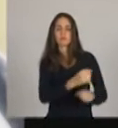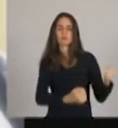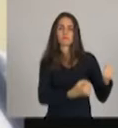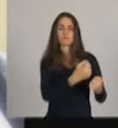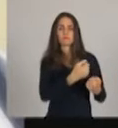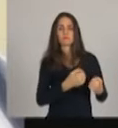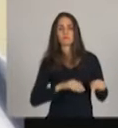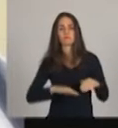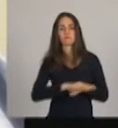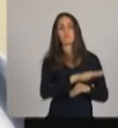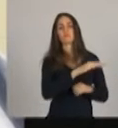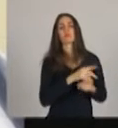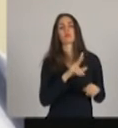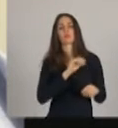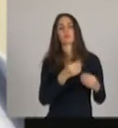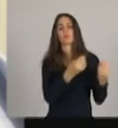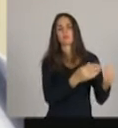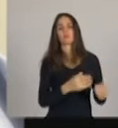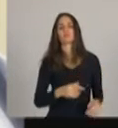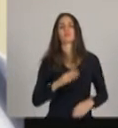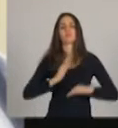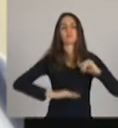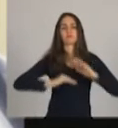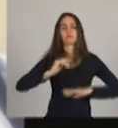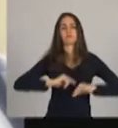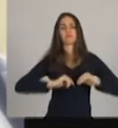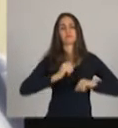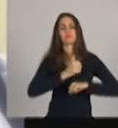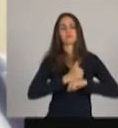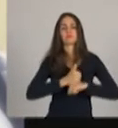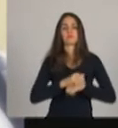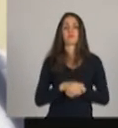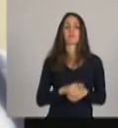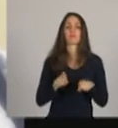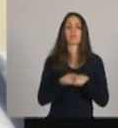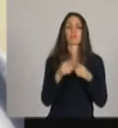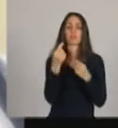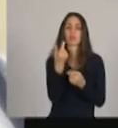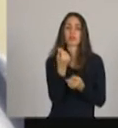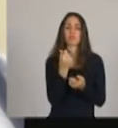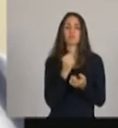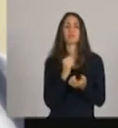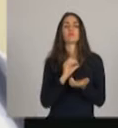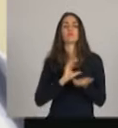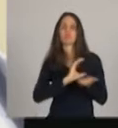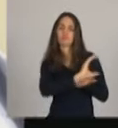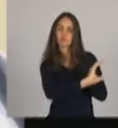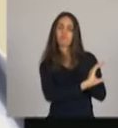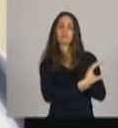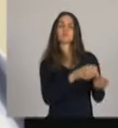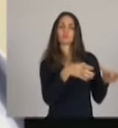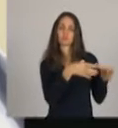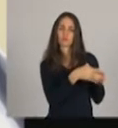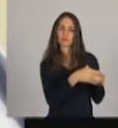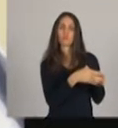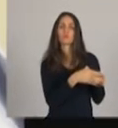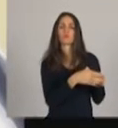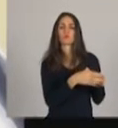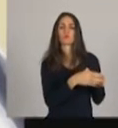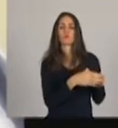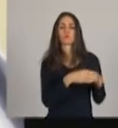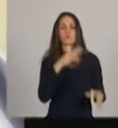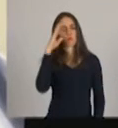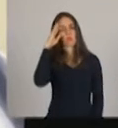cada vez mais a Guarda Municipal. E eu também indiquei uma emenda para a Guarda Municipal para a entrega